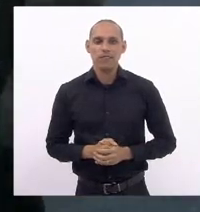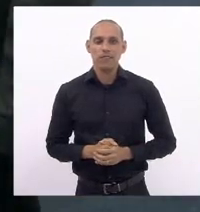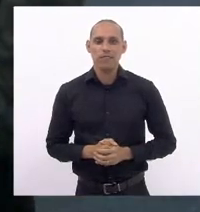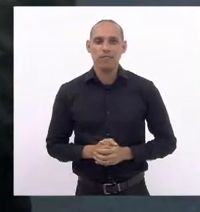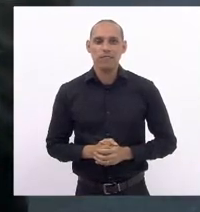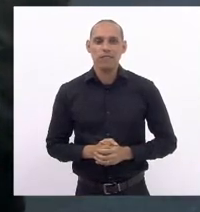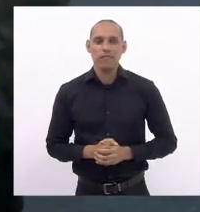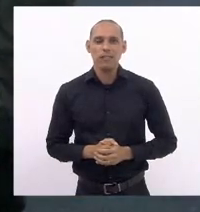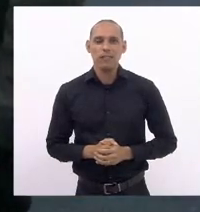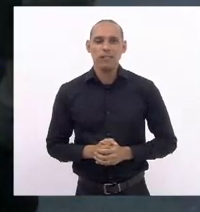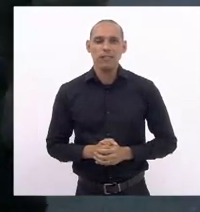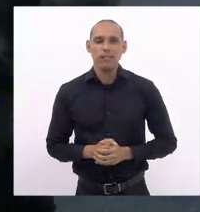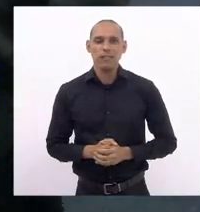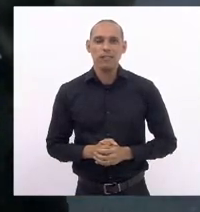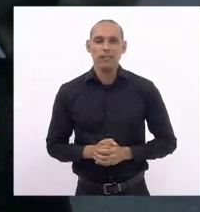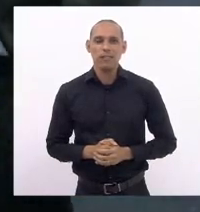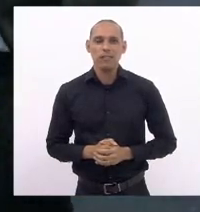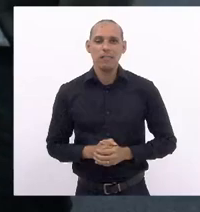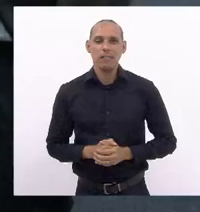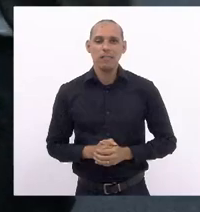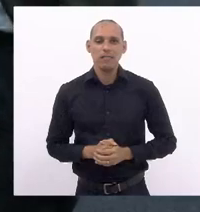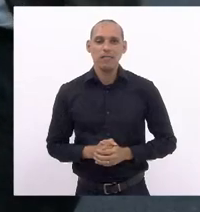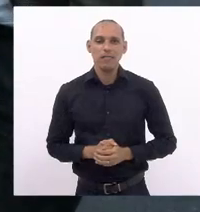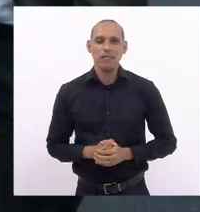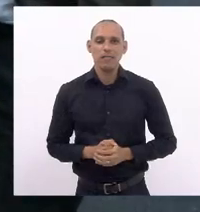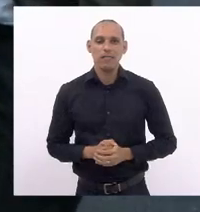É verdade. Qual é a música? Essa, essa daí.